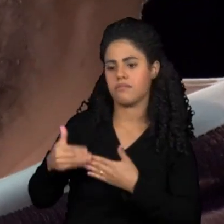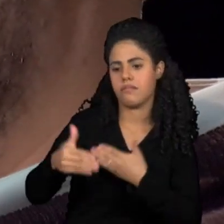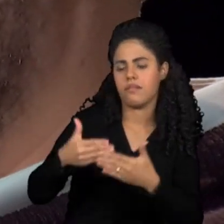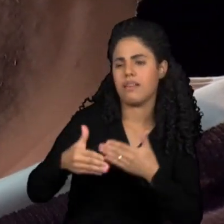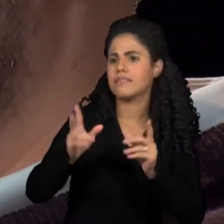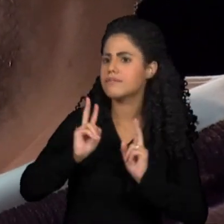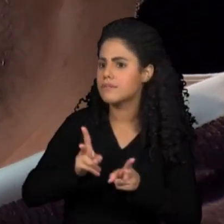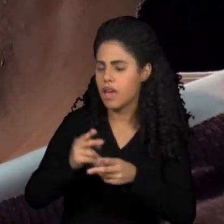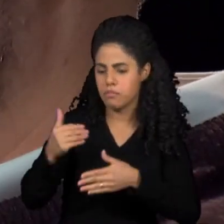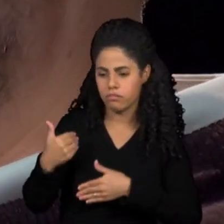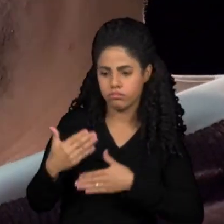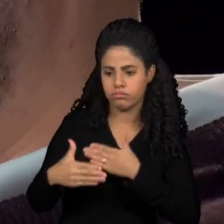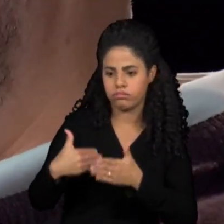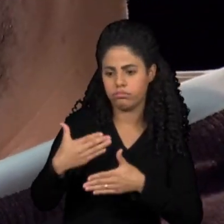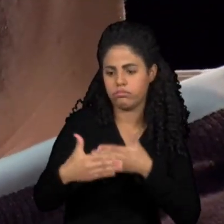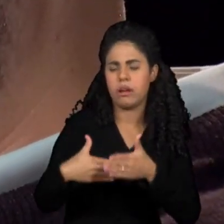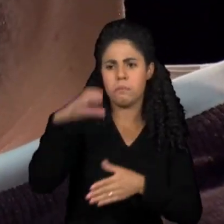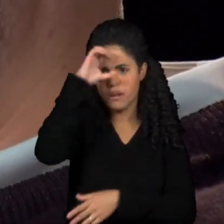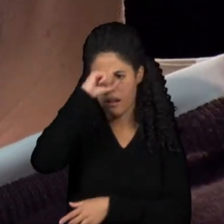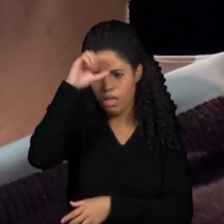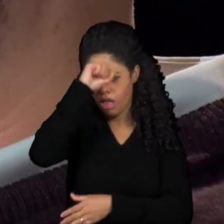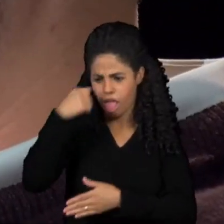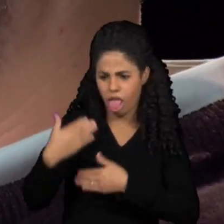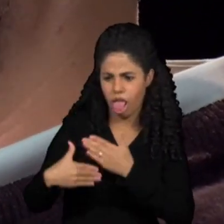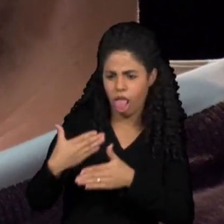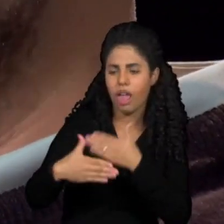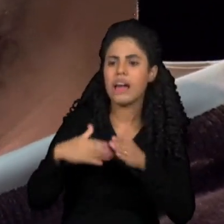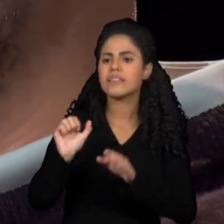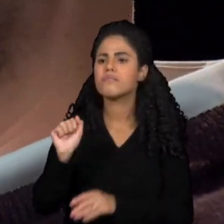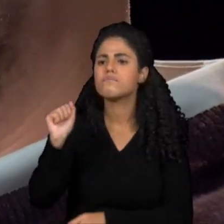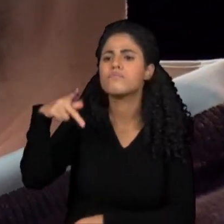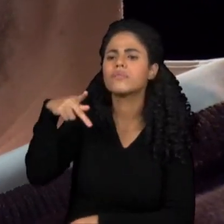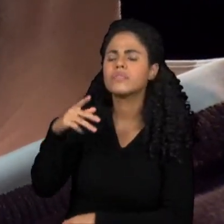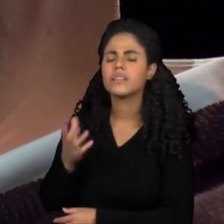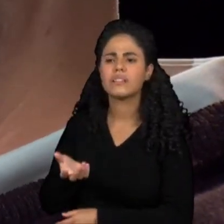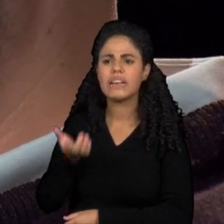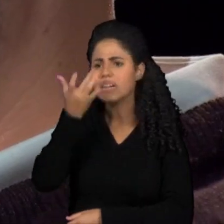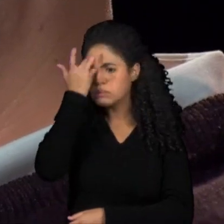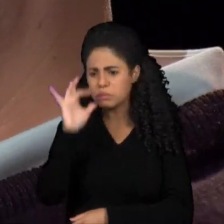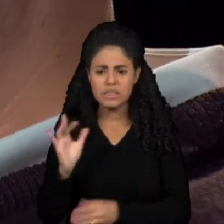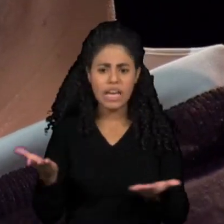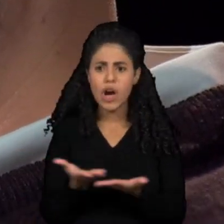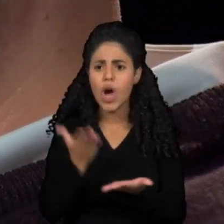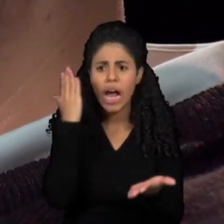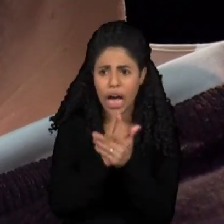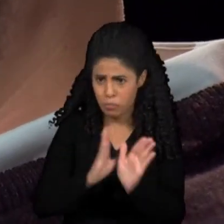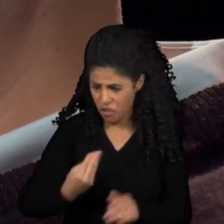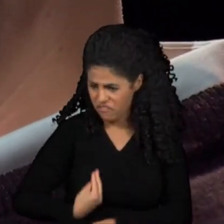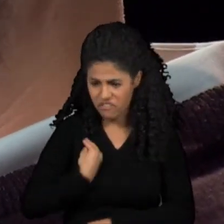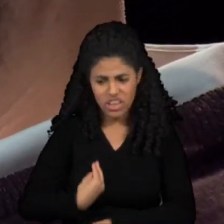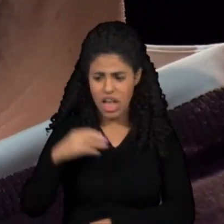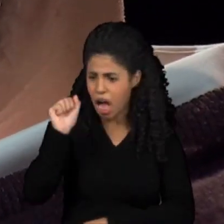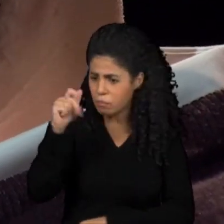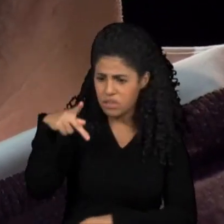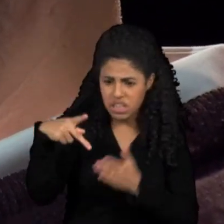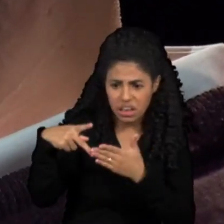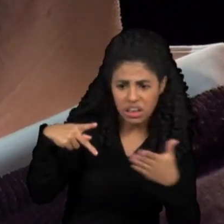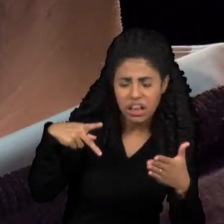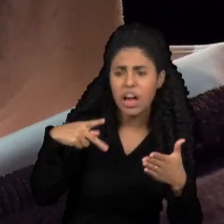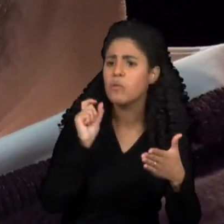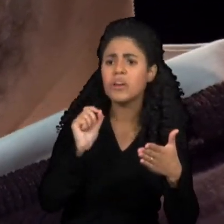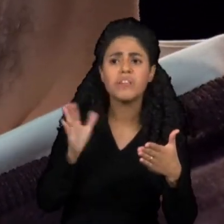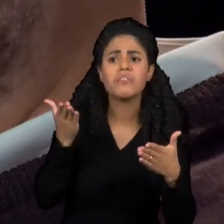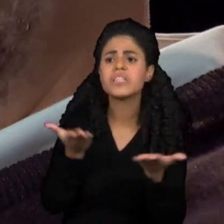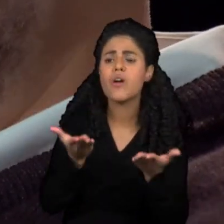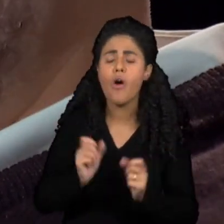era assim o tempo todo tanto que quando eles aposentam ele não sabe mais o que fazer na vida e ele me perguntar o que que eu faço agora